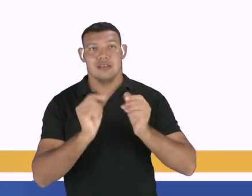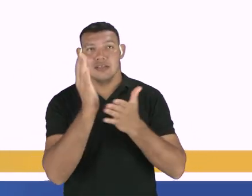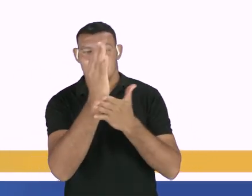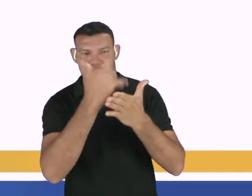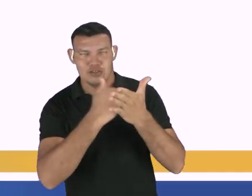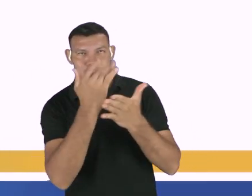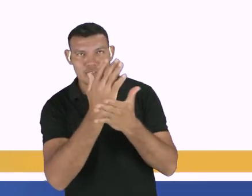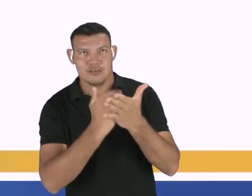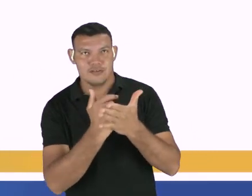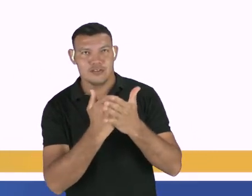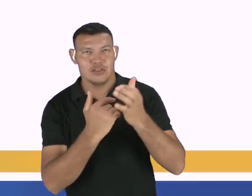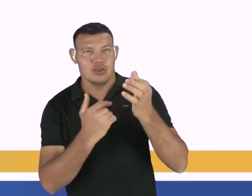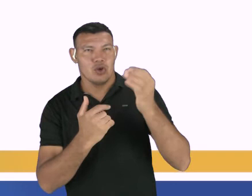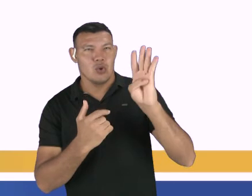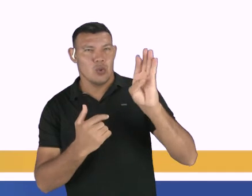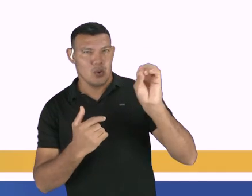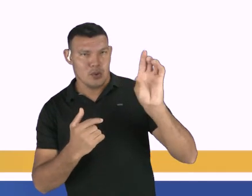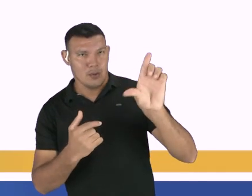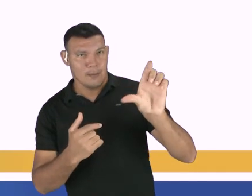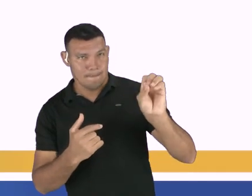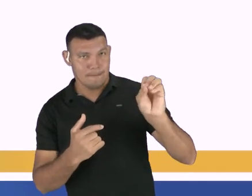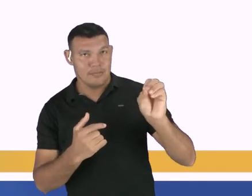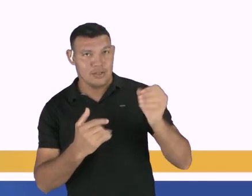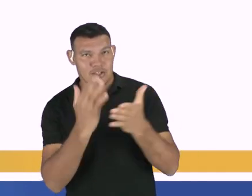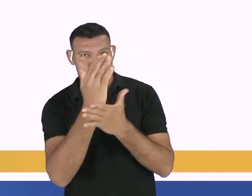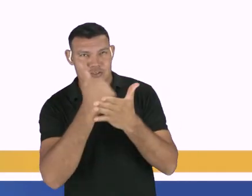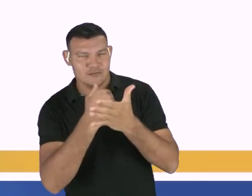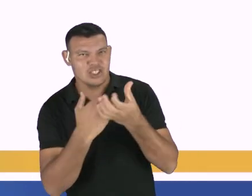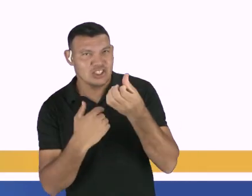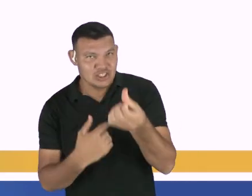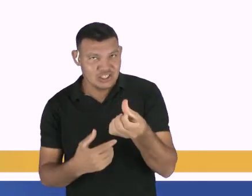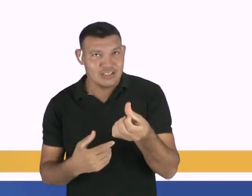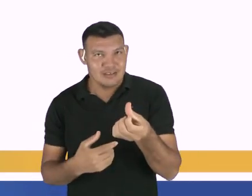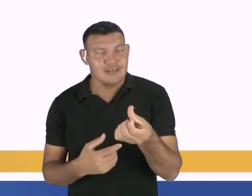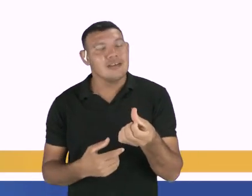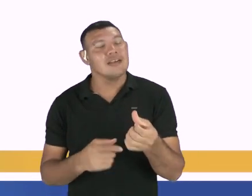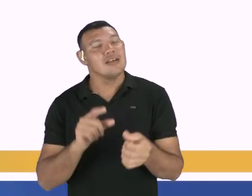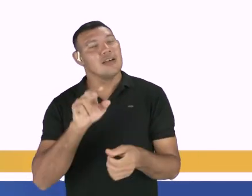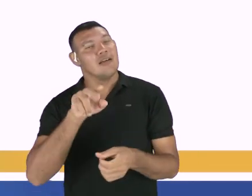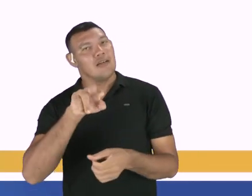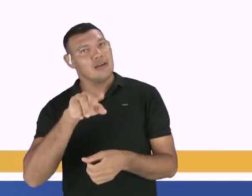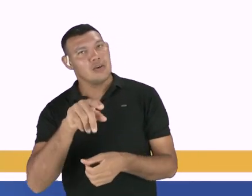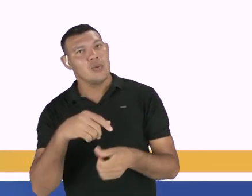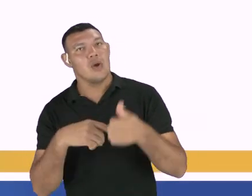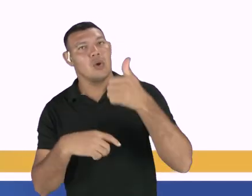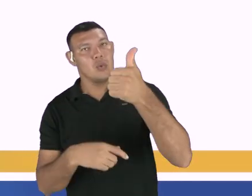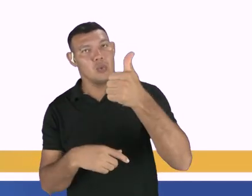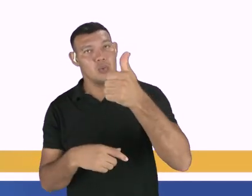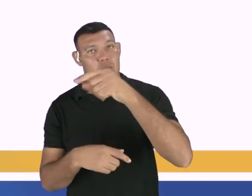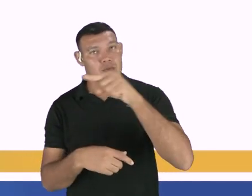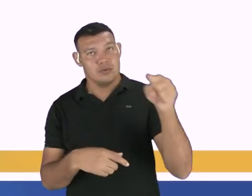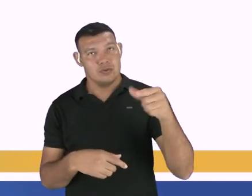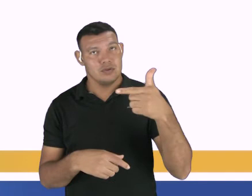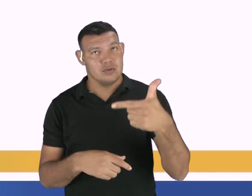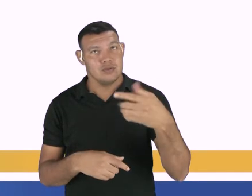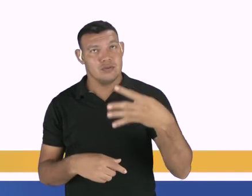6 partes, cada parte vai representar 1/24 do bolo. Ok?